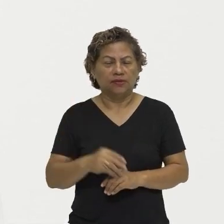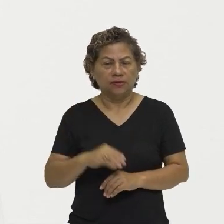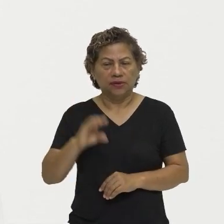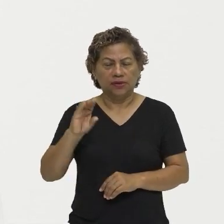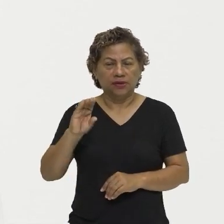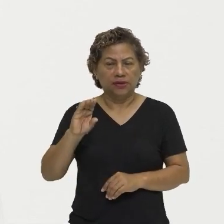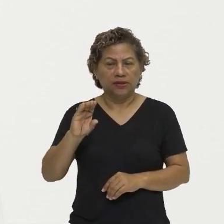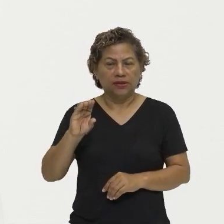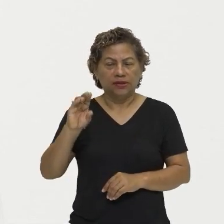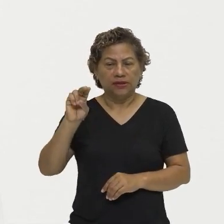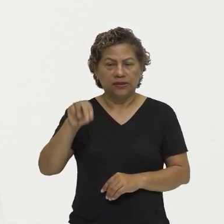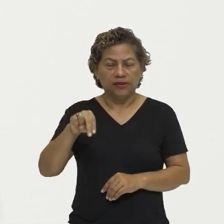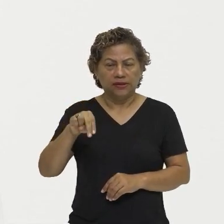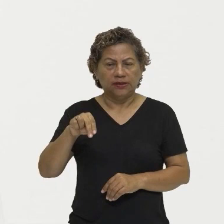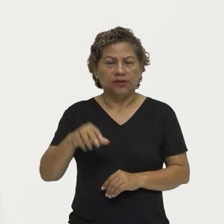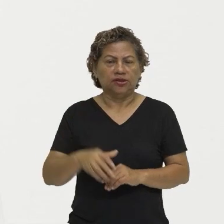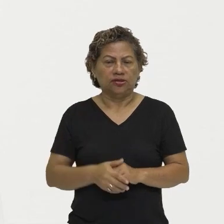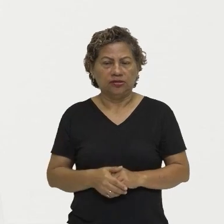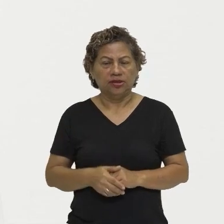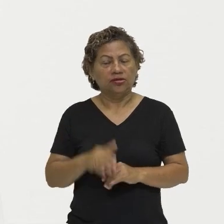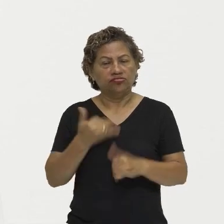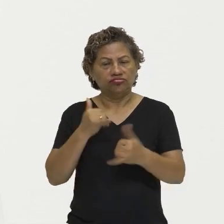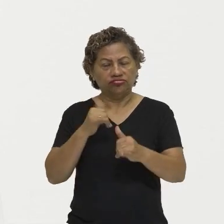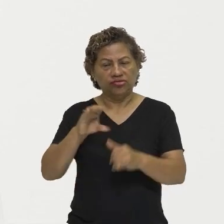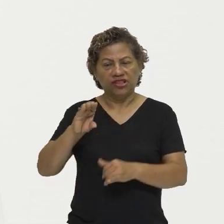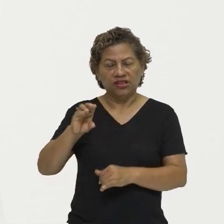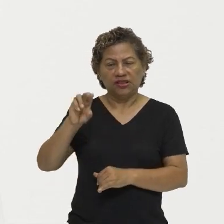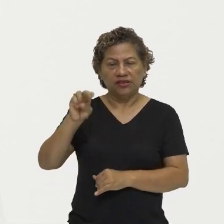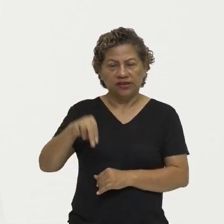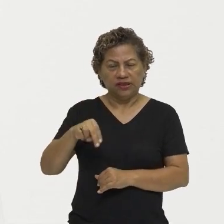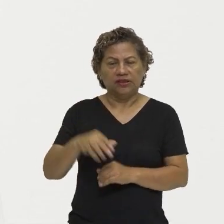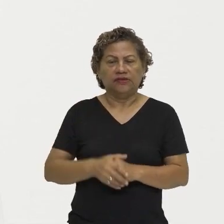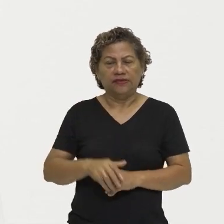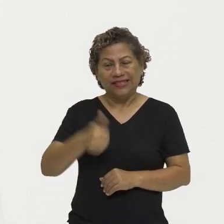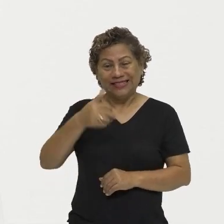a energia cinética vale 100 joules.